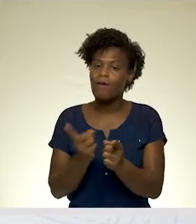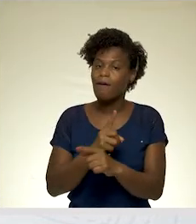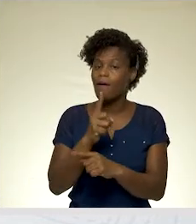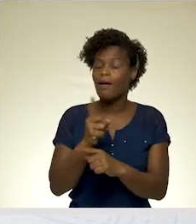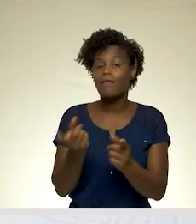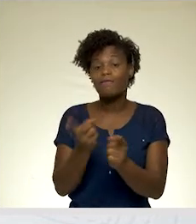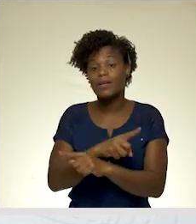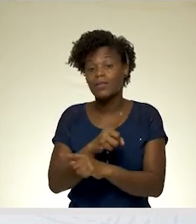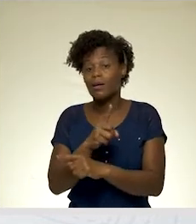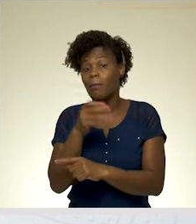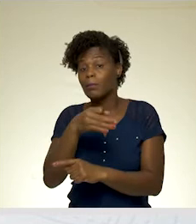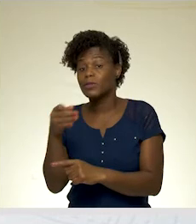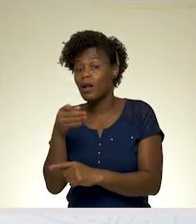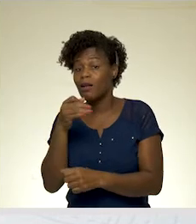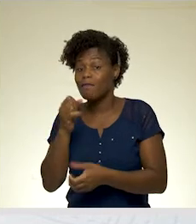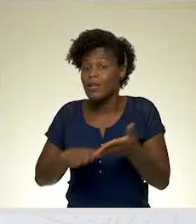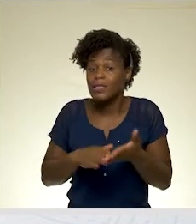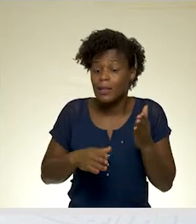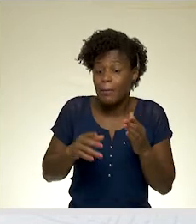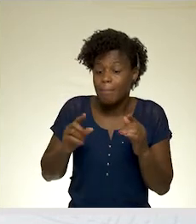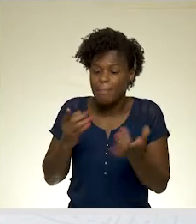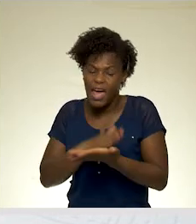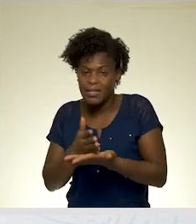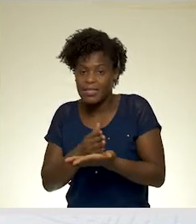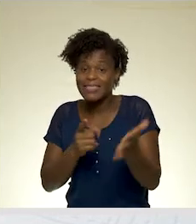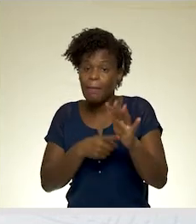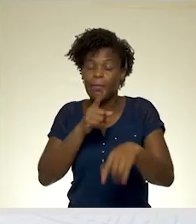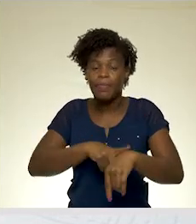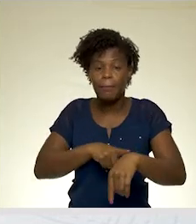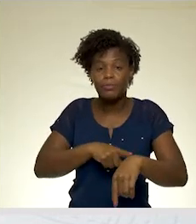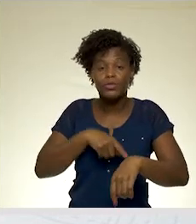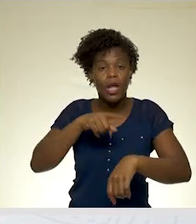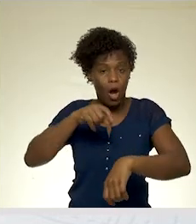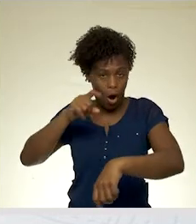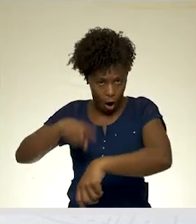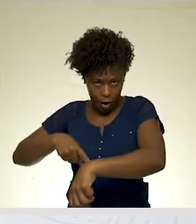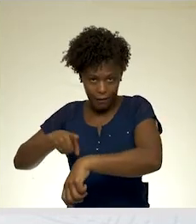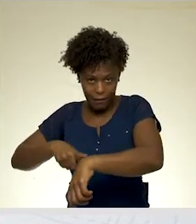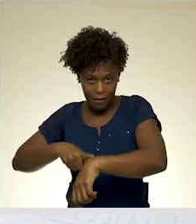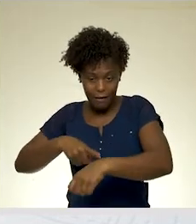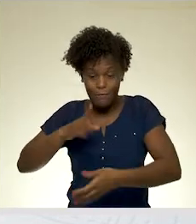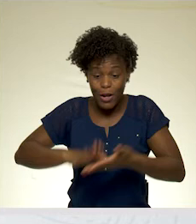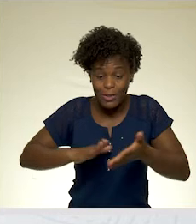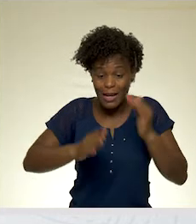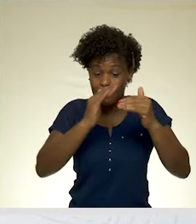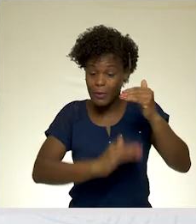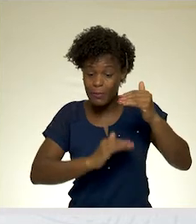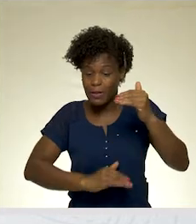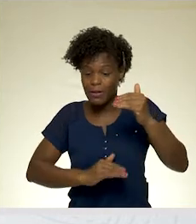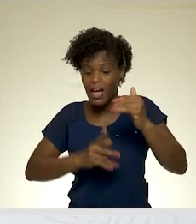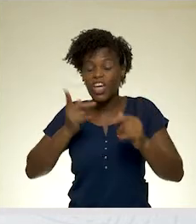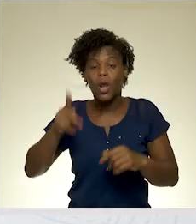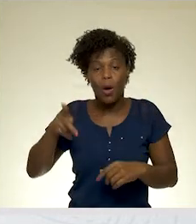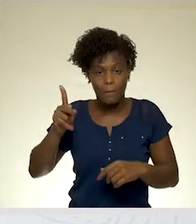inversamente proporcional à sua velocidade média. Tempo gasto em horas, velocidade média em